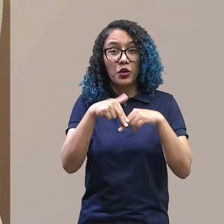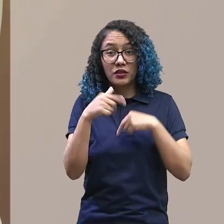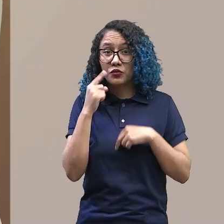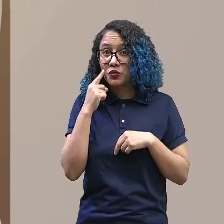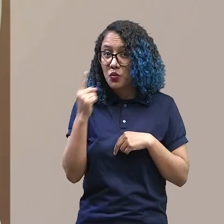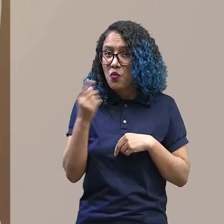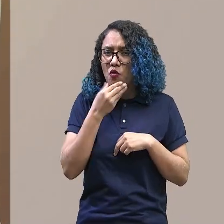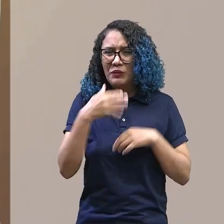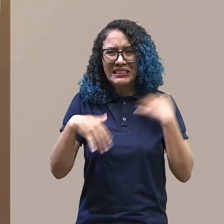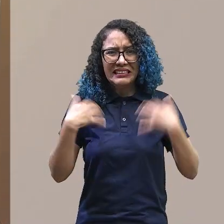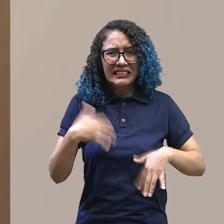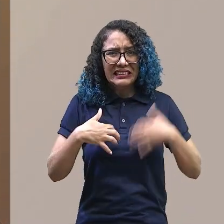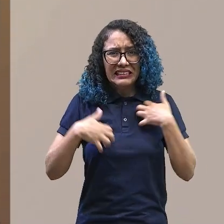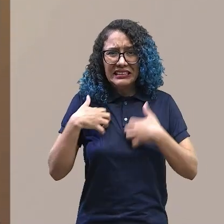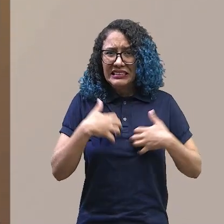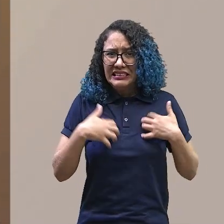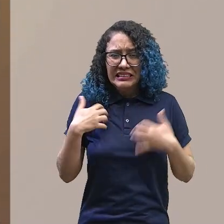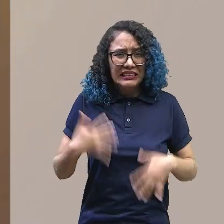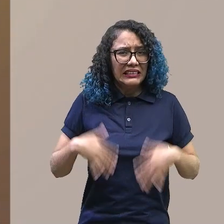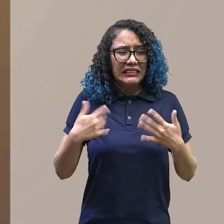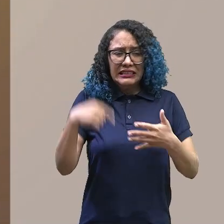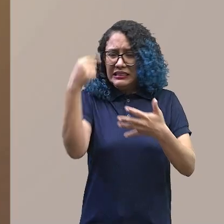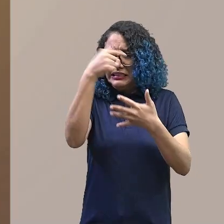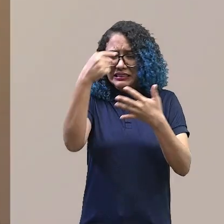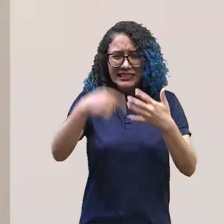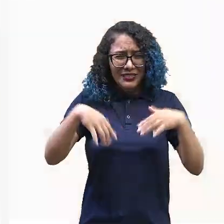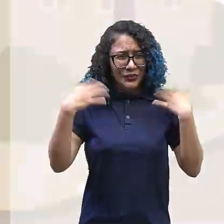Ele imagina as piores possibilidades.